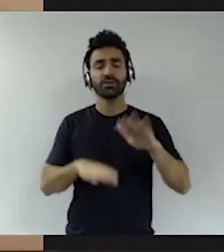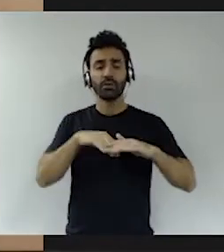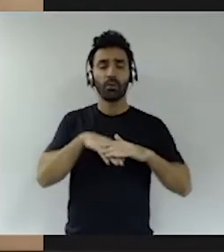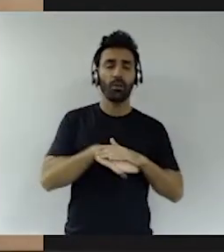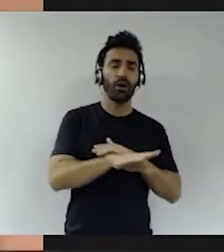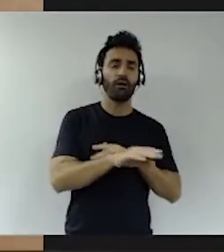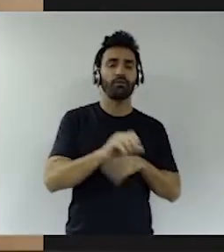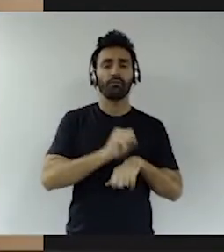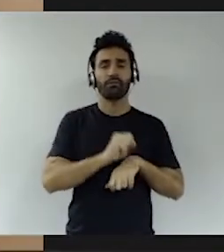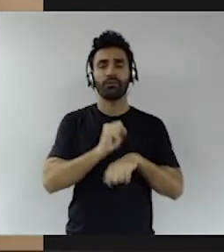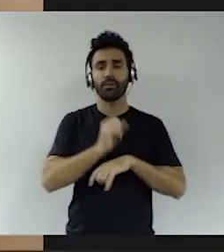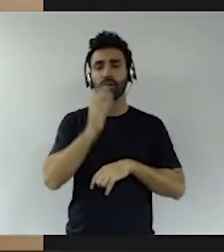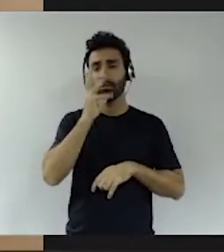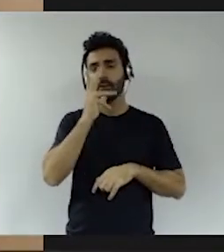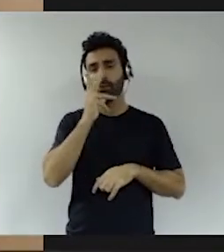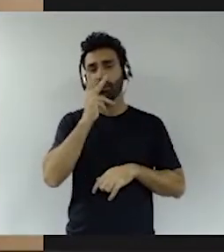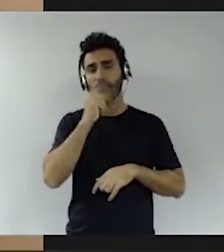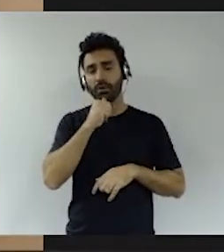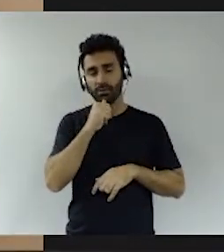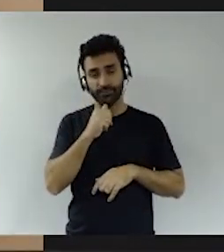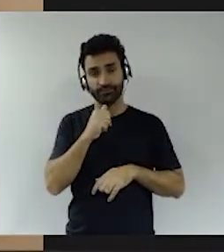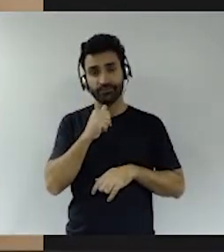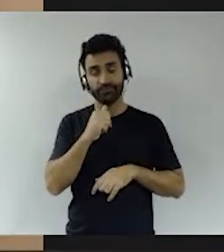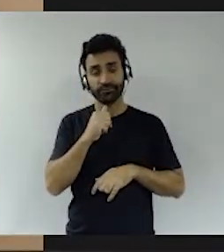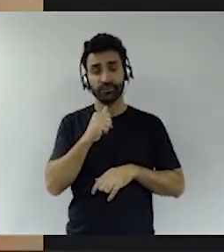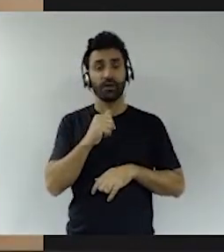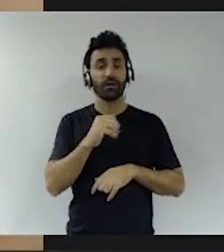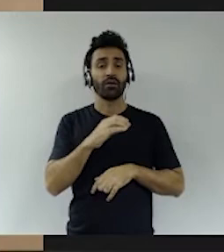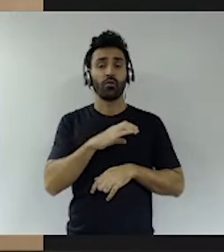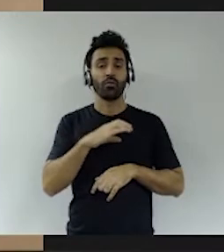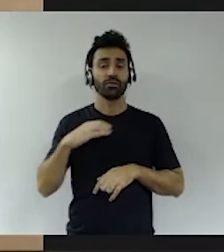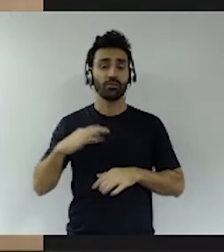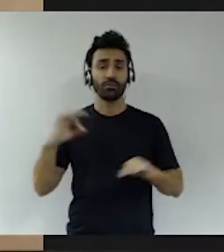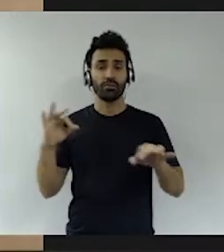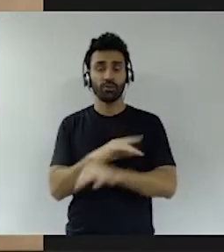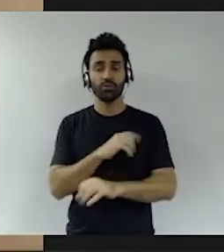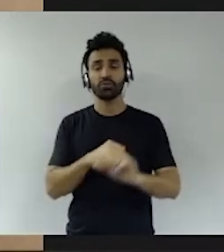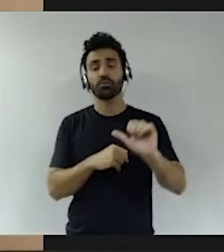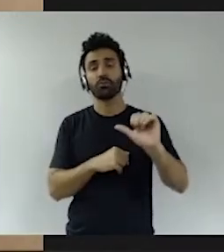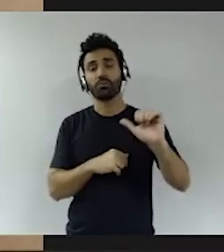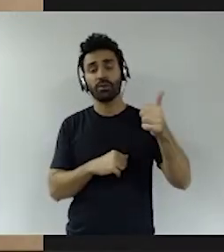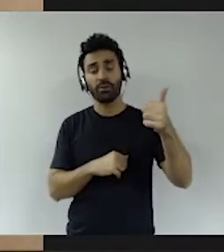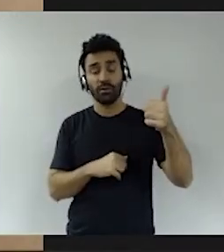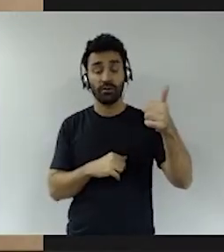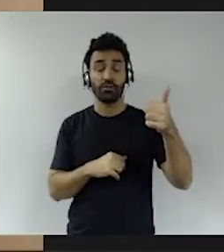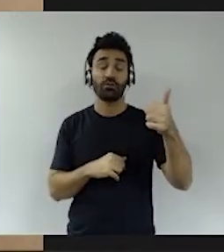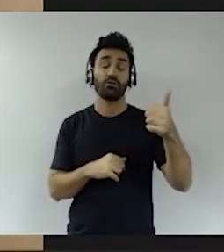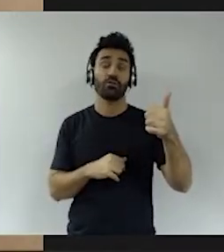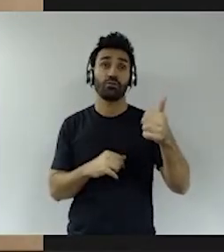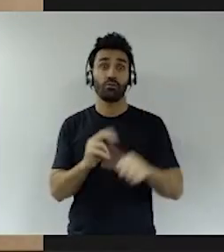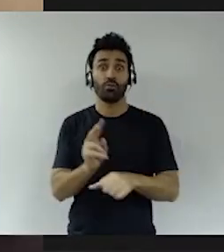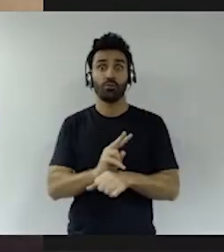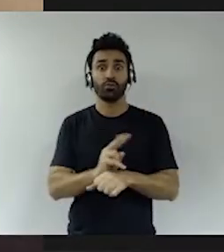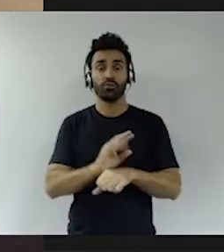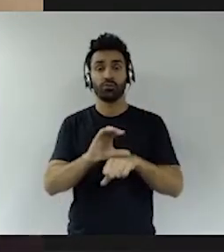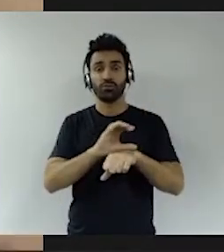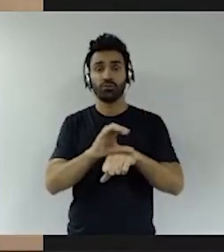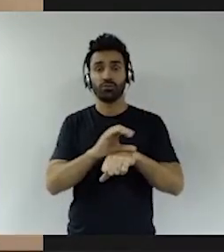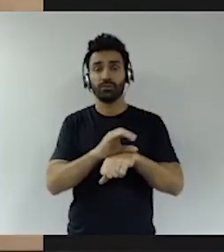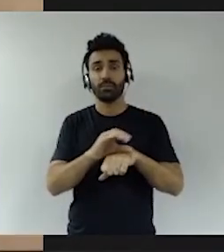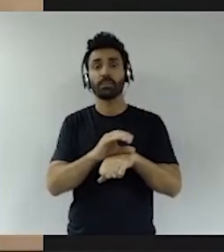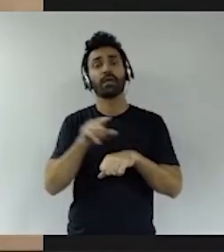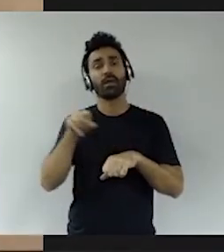engavetados e, quando passam pelas comissões, que é o primeiro filtro de projetos como este, desse controle prévio de constitucionalidade, eles